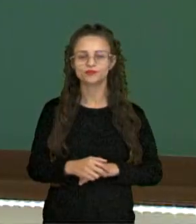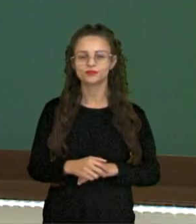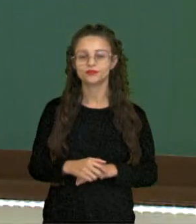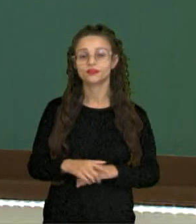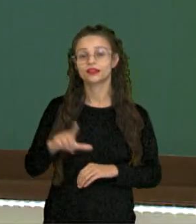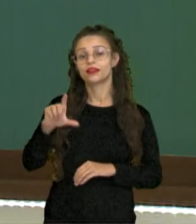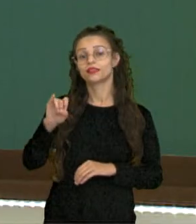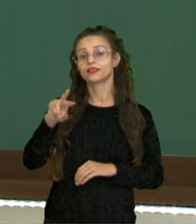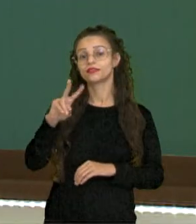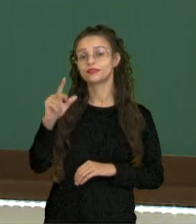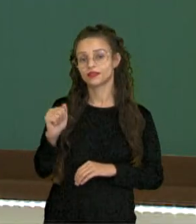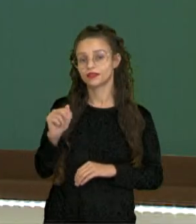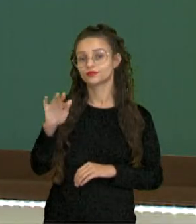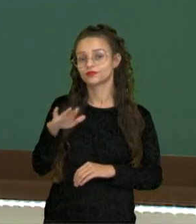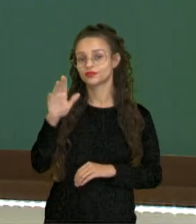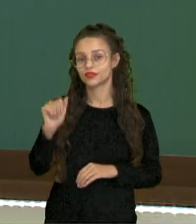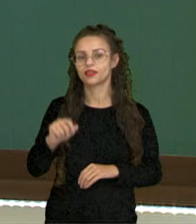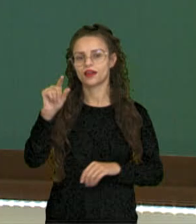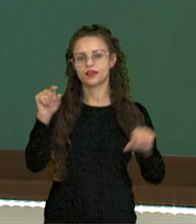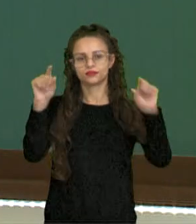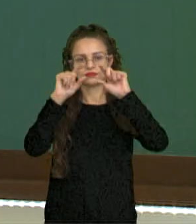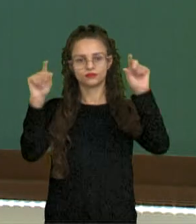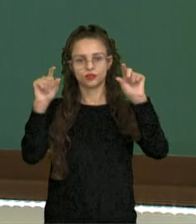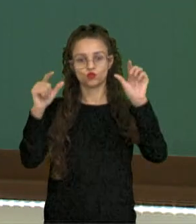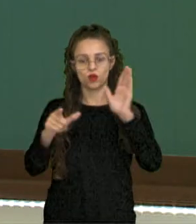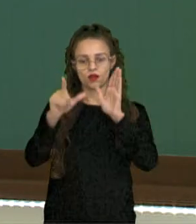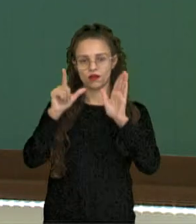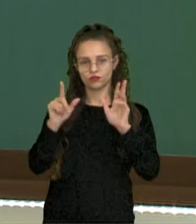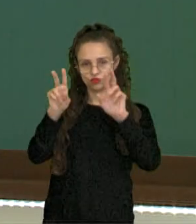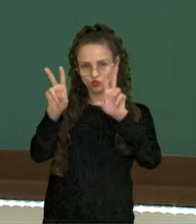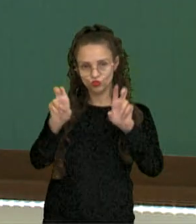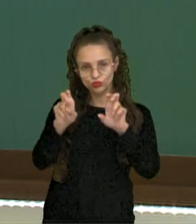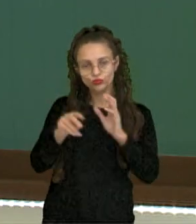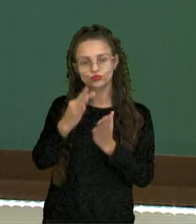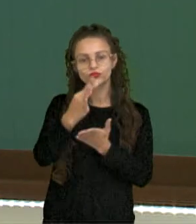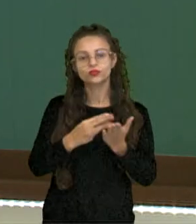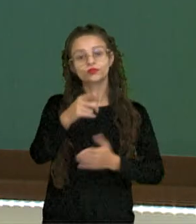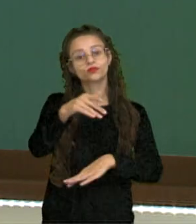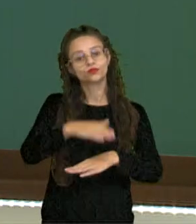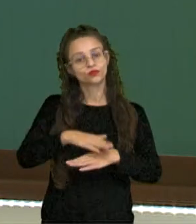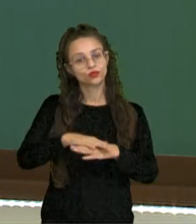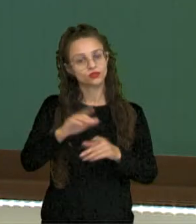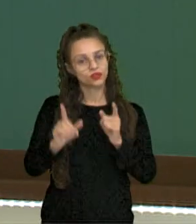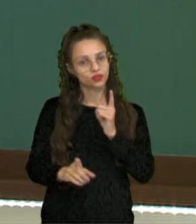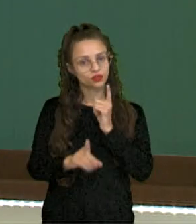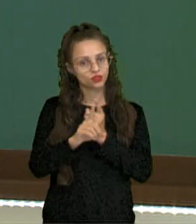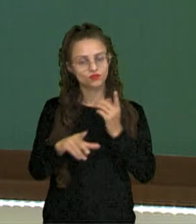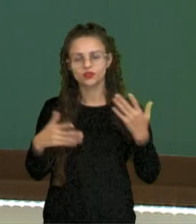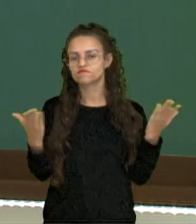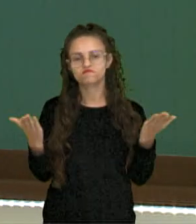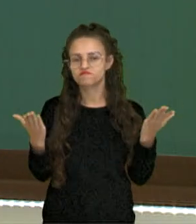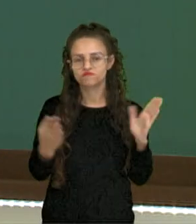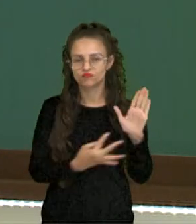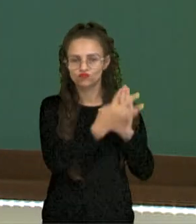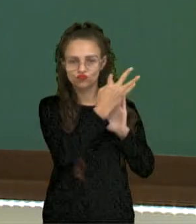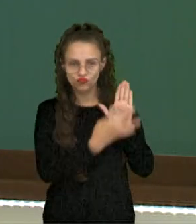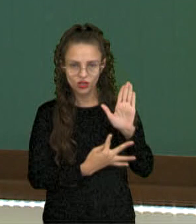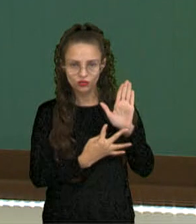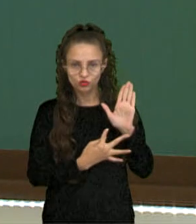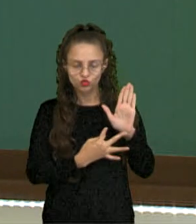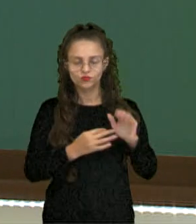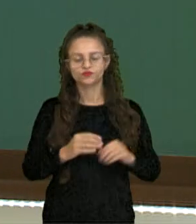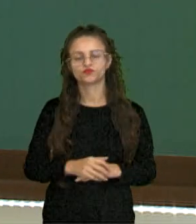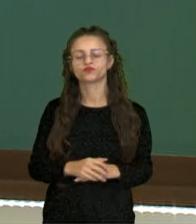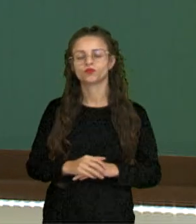fina antecipa o assunto que será tratado no texto. Identifique essa informação no começo da história. Somos